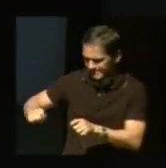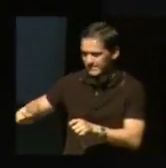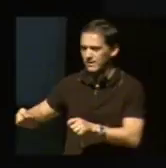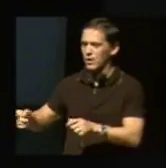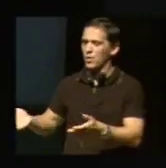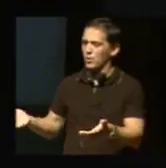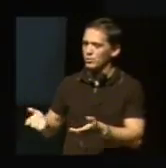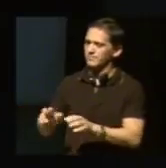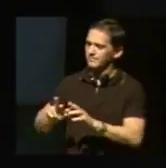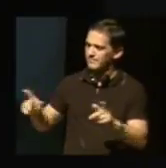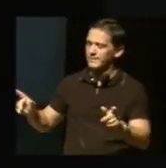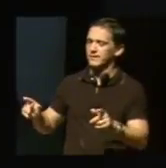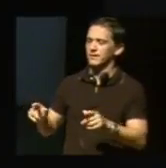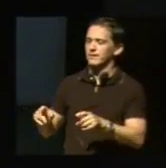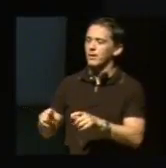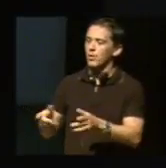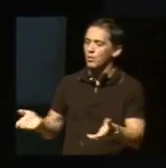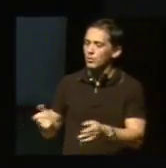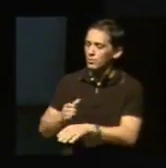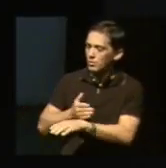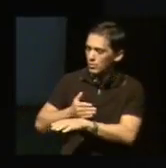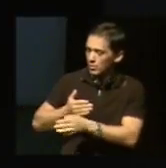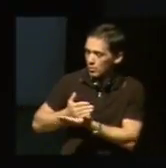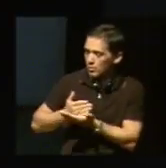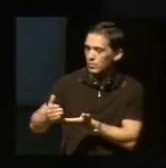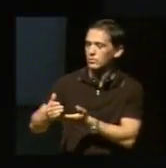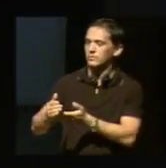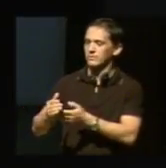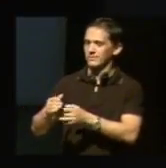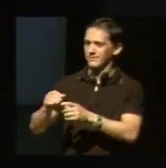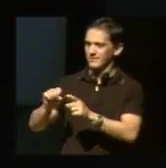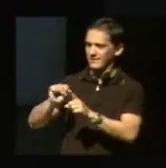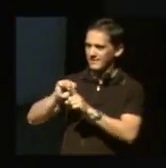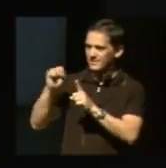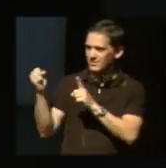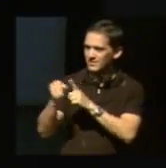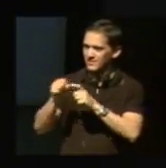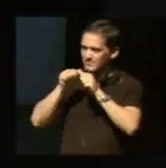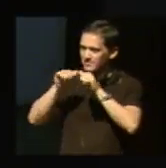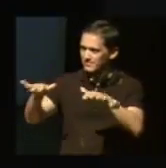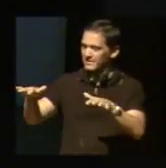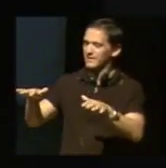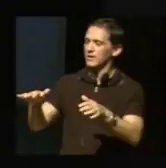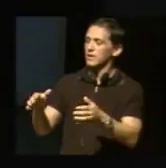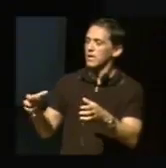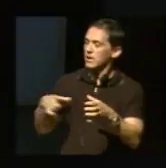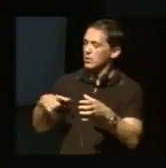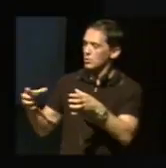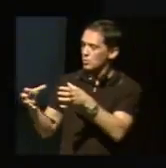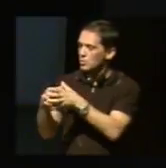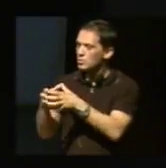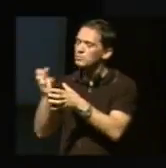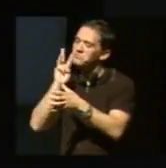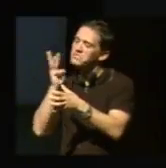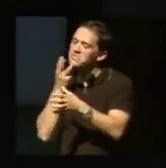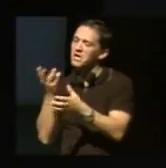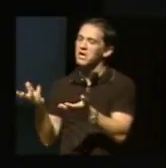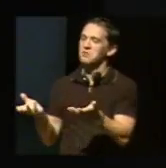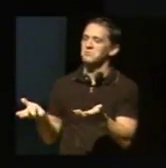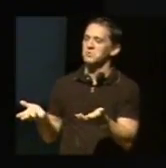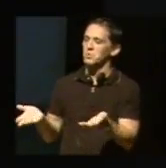E ela começou a participar das redes sociais, hoje tem um grupo de amigas, se comunica por